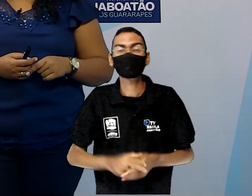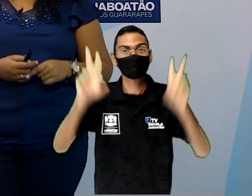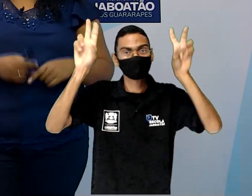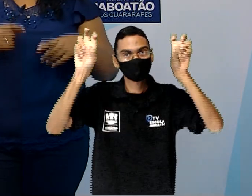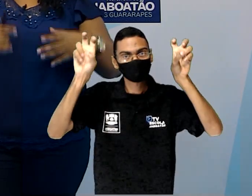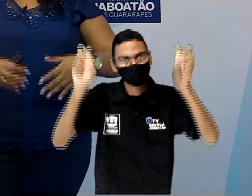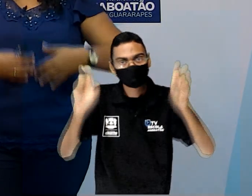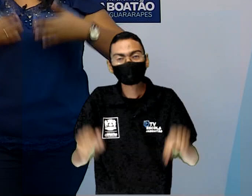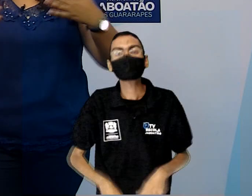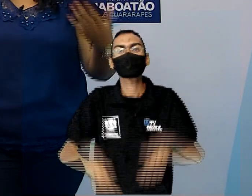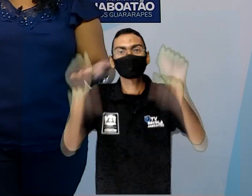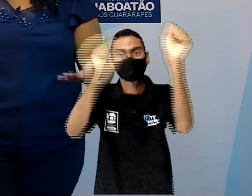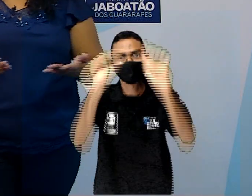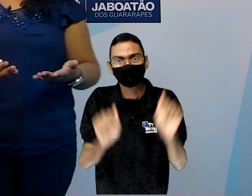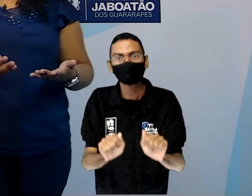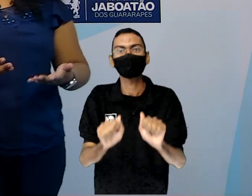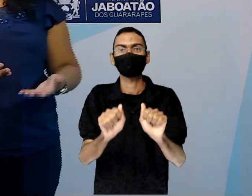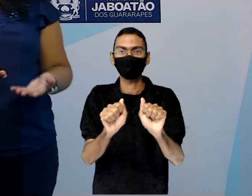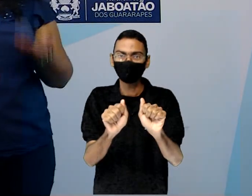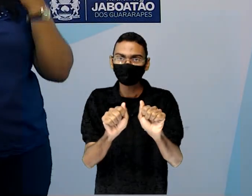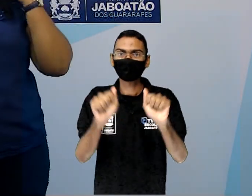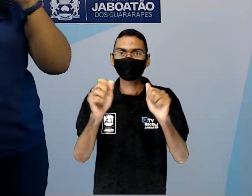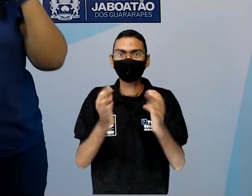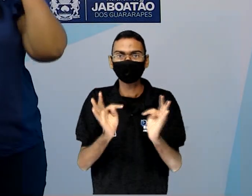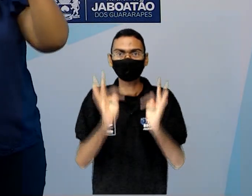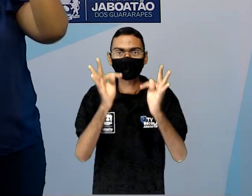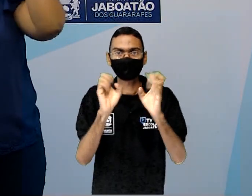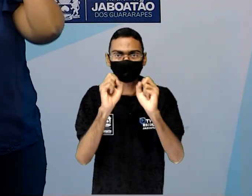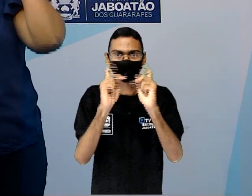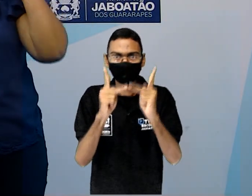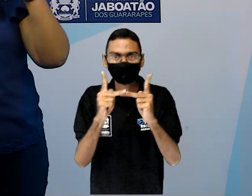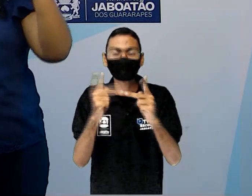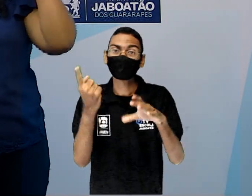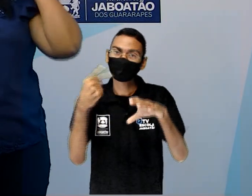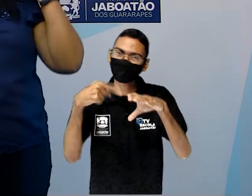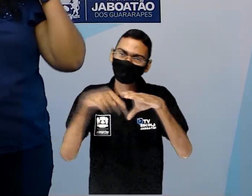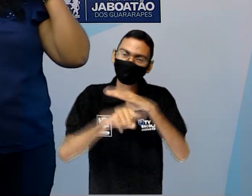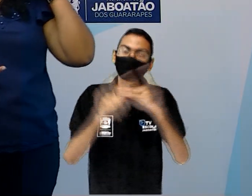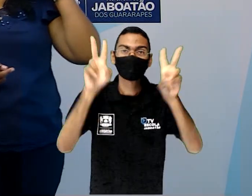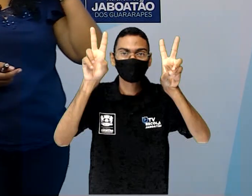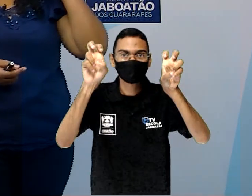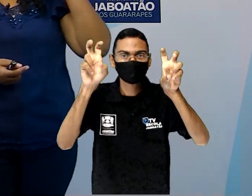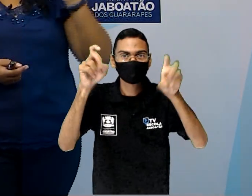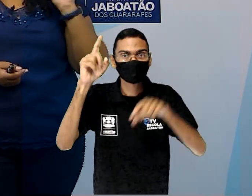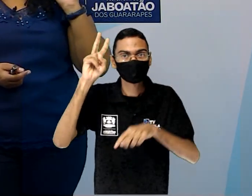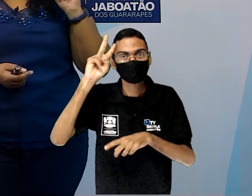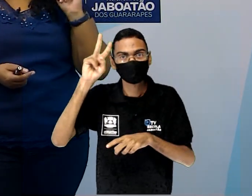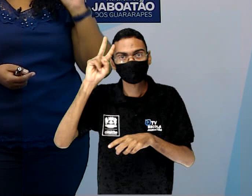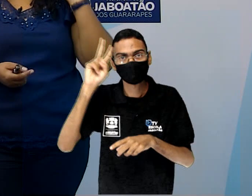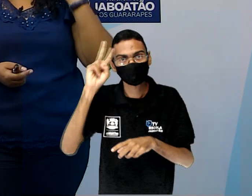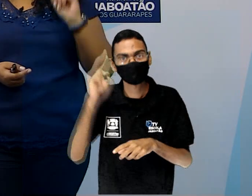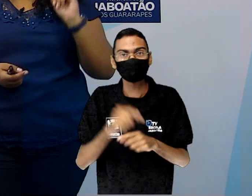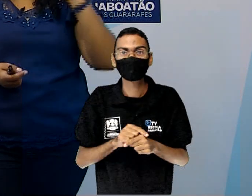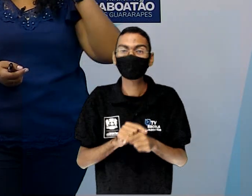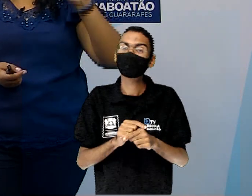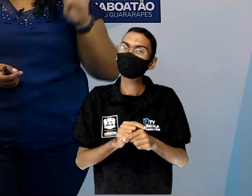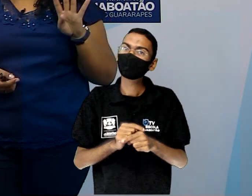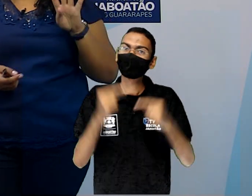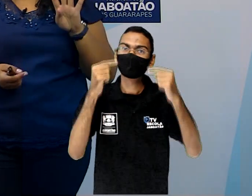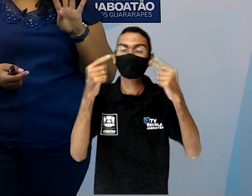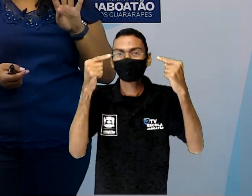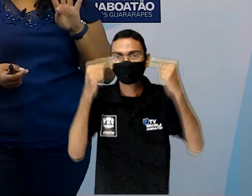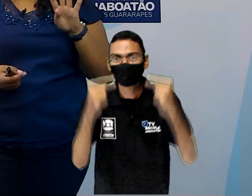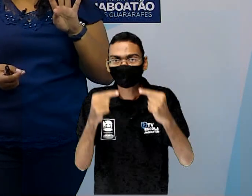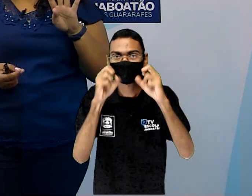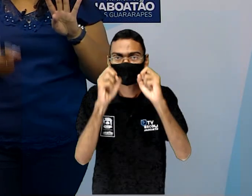tecnologia. Mas antes da gente se aprofundar nesse tema, a gente vai lembrar alguns pontos. Primeira coisa, na arte nós temos